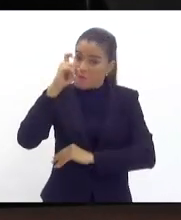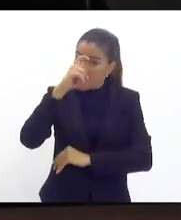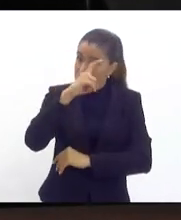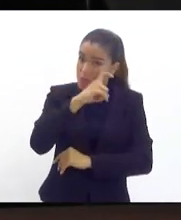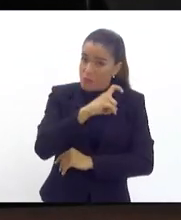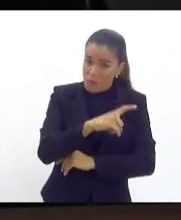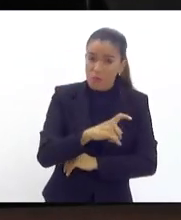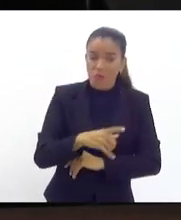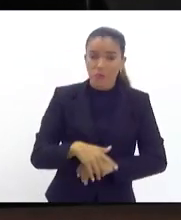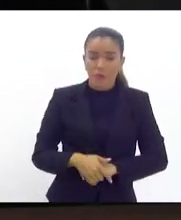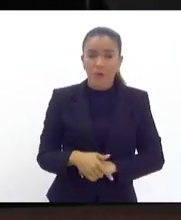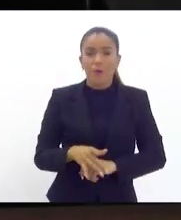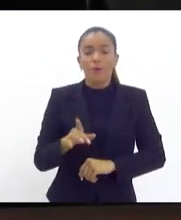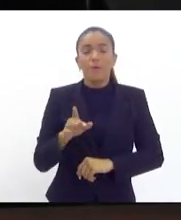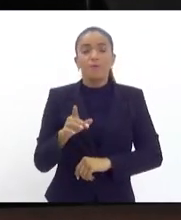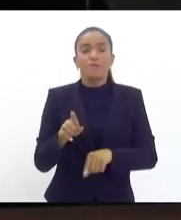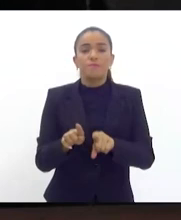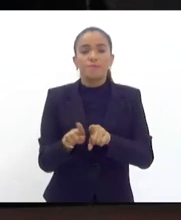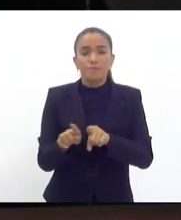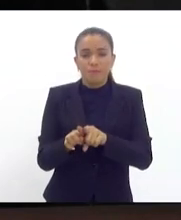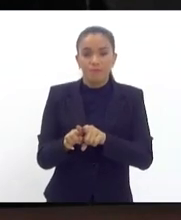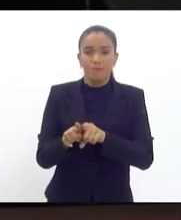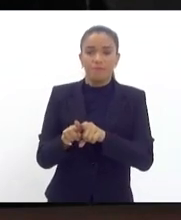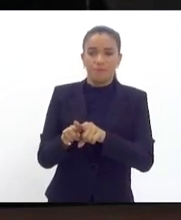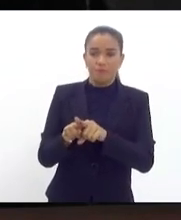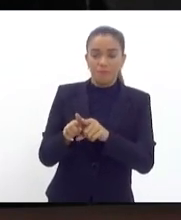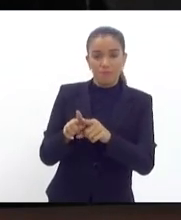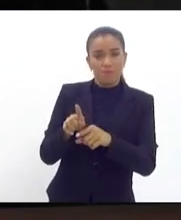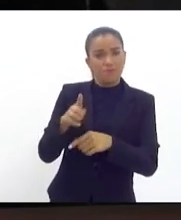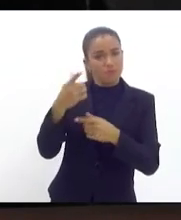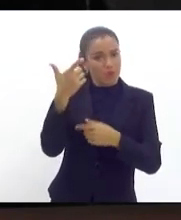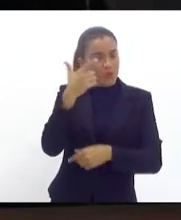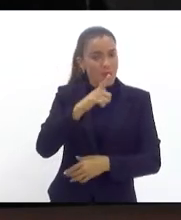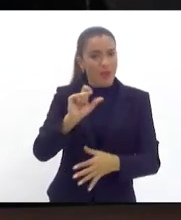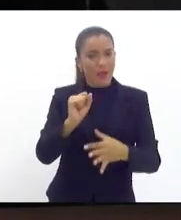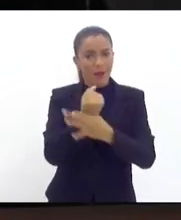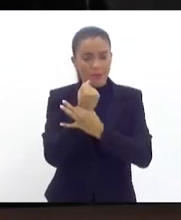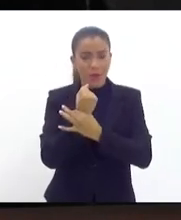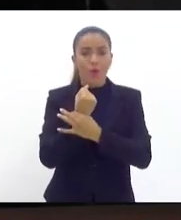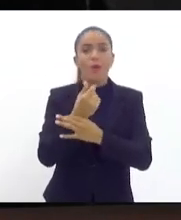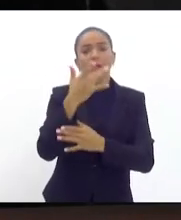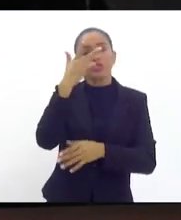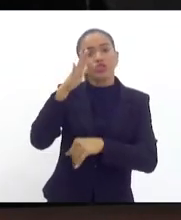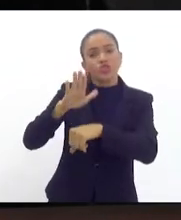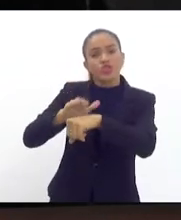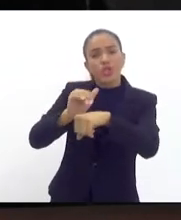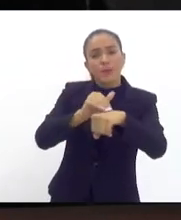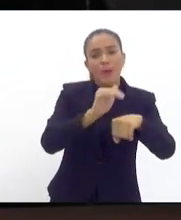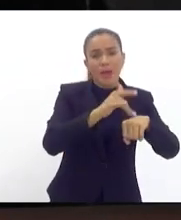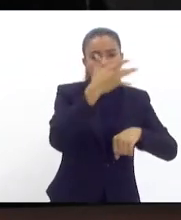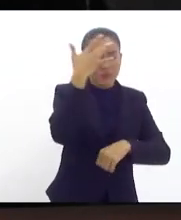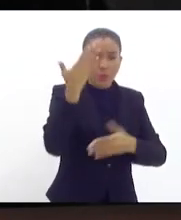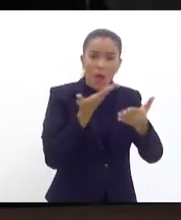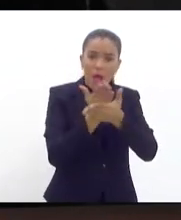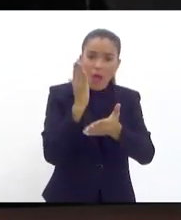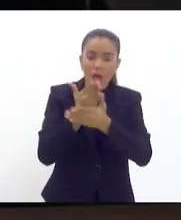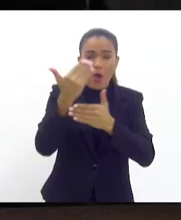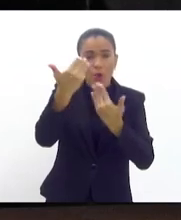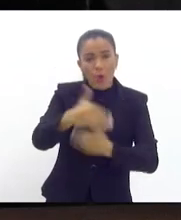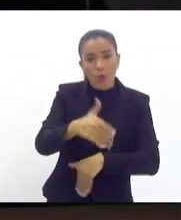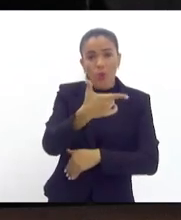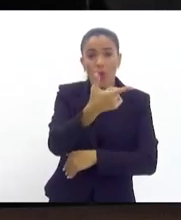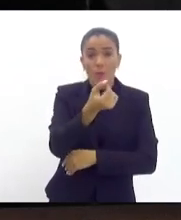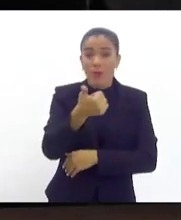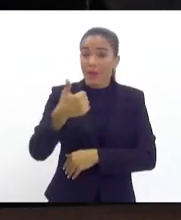garantiu o chamamento dos Soldados do concurso de 2014 Assembleia Legislativa